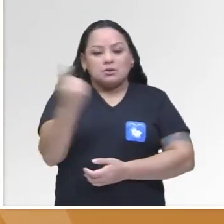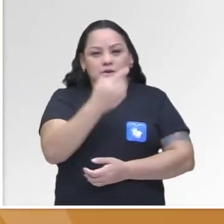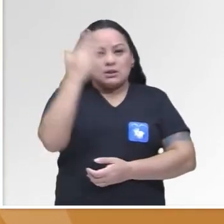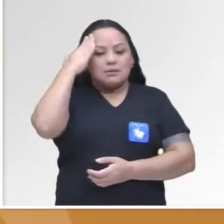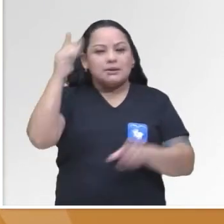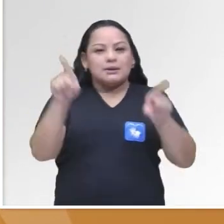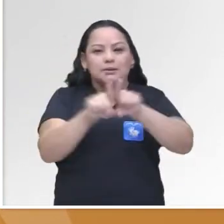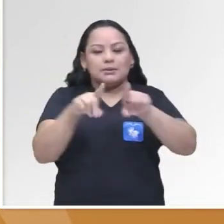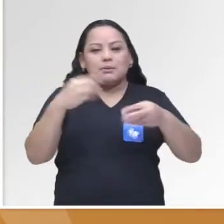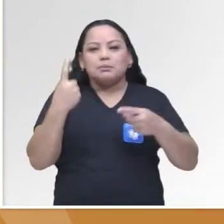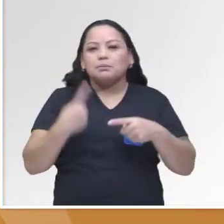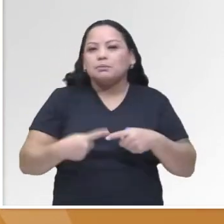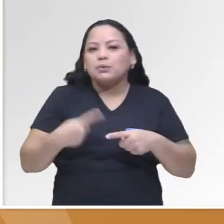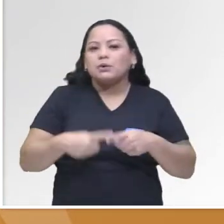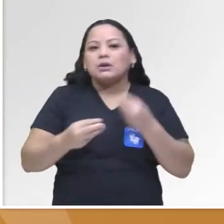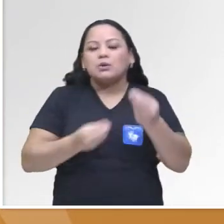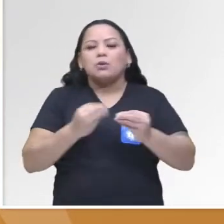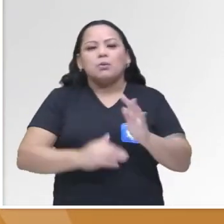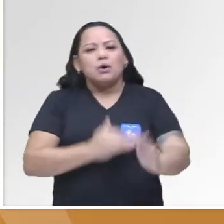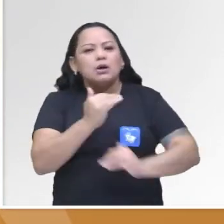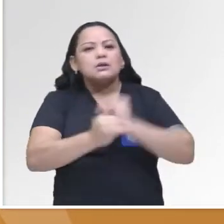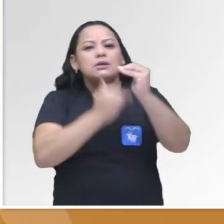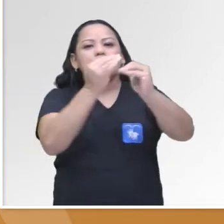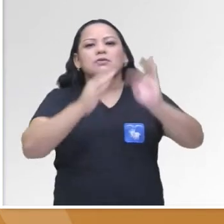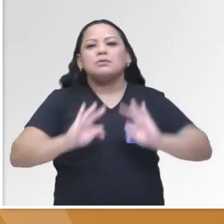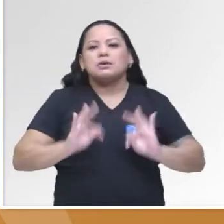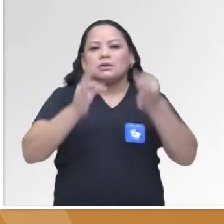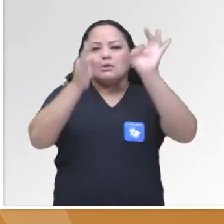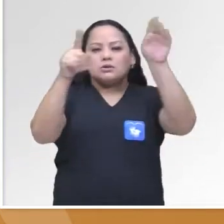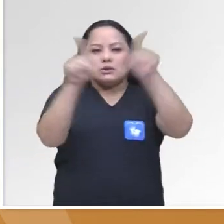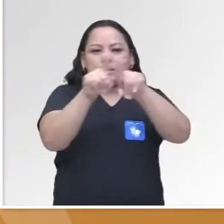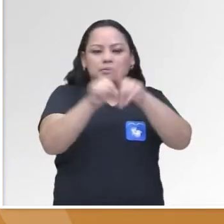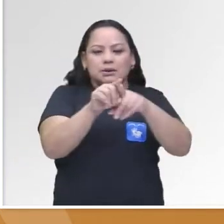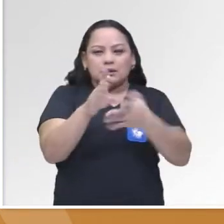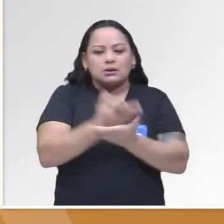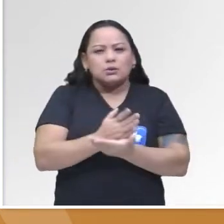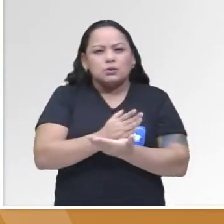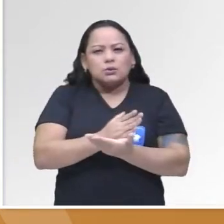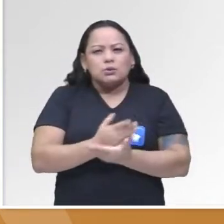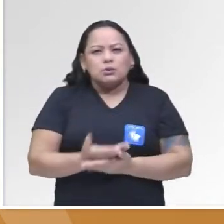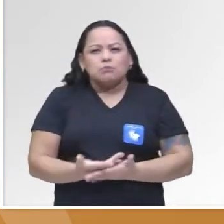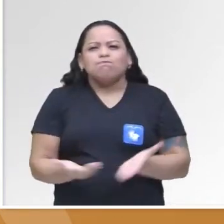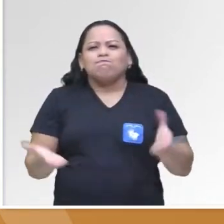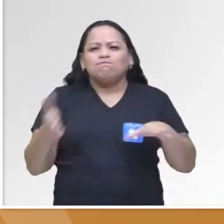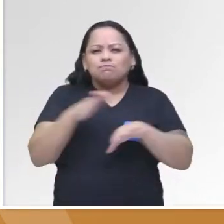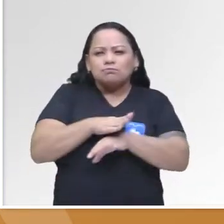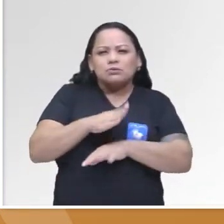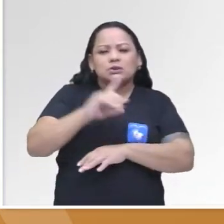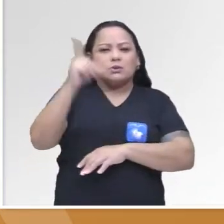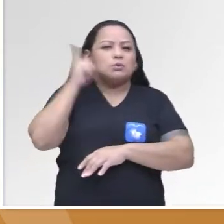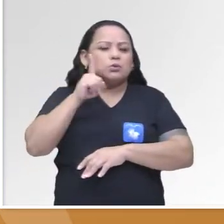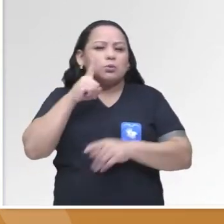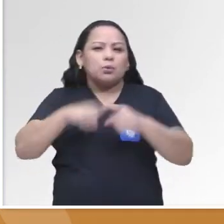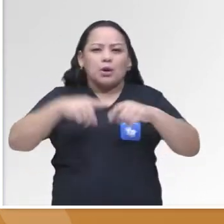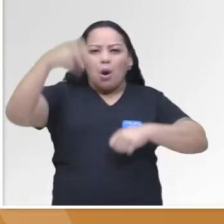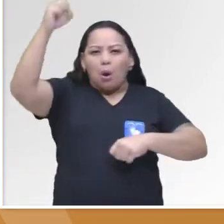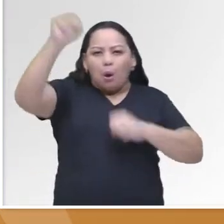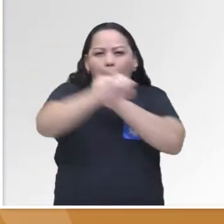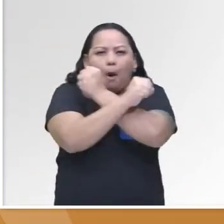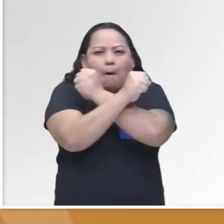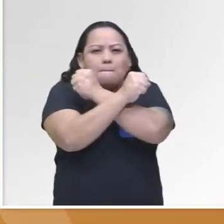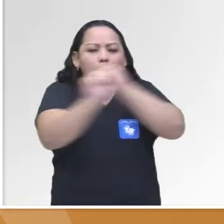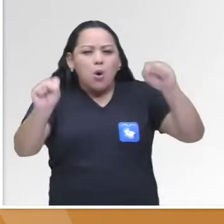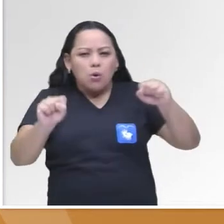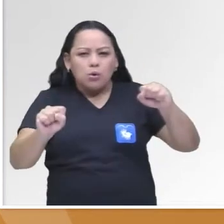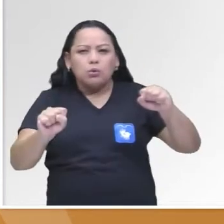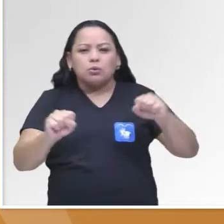por conta do desenvolvimento da tecnologia e da entrada dos Estados Unidos também na guerra por conta do bombardeio do Japão à